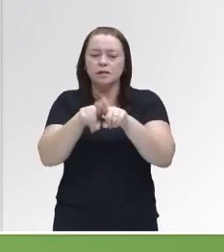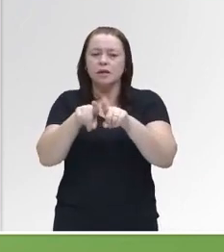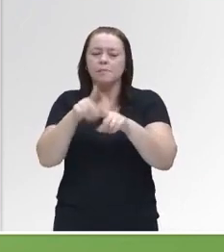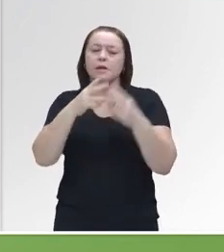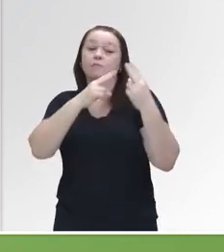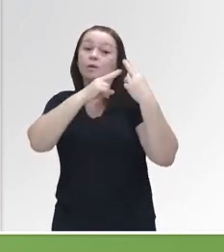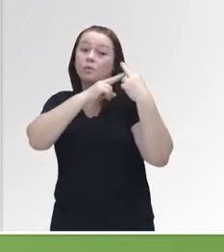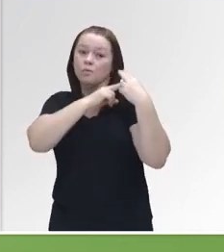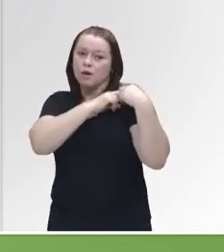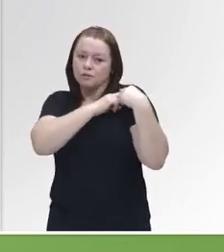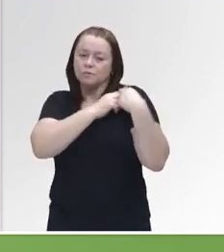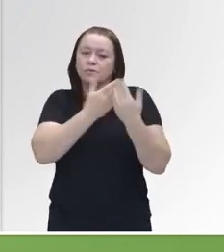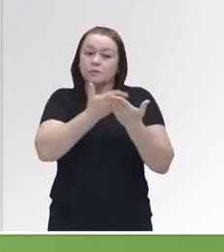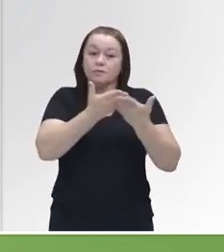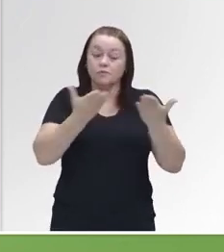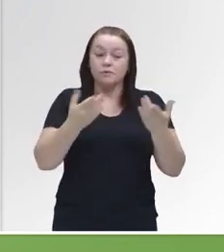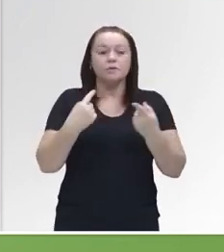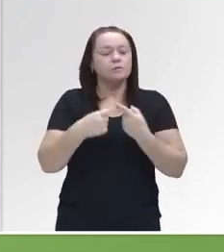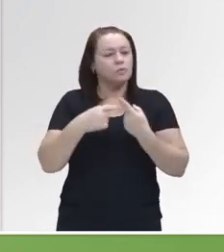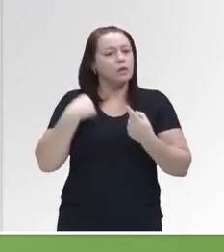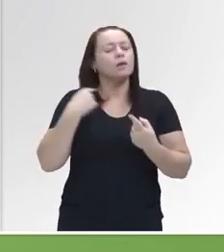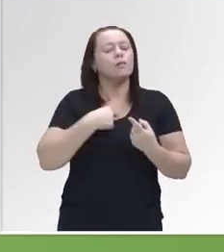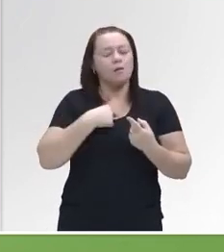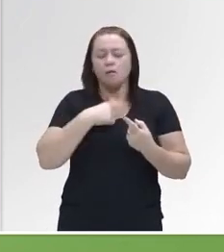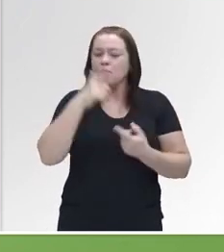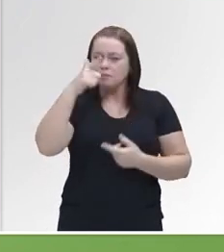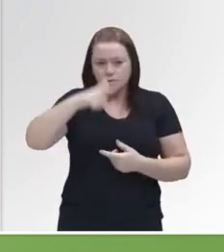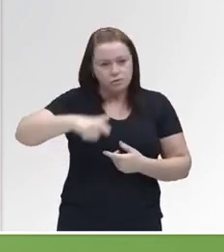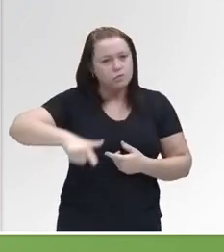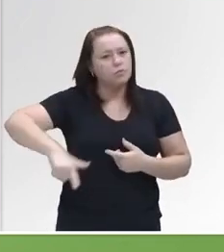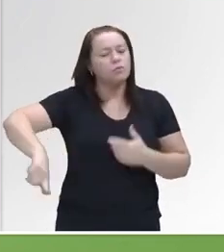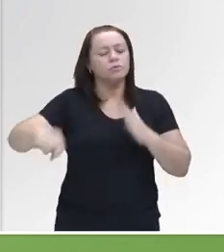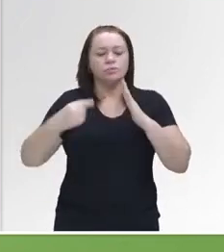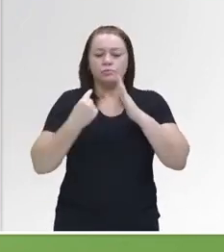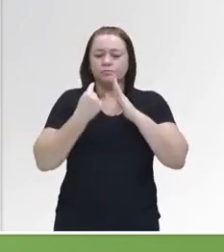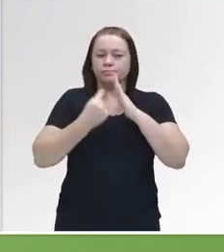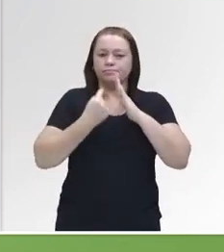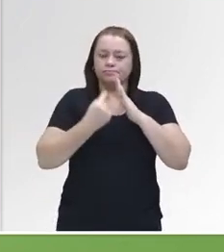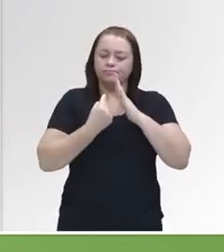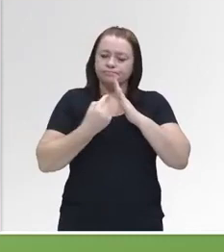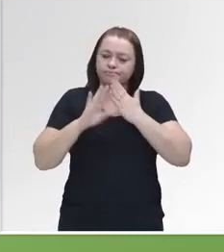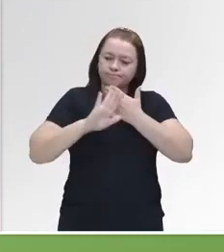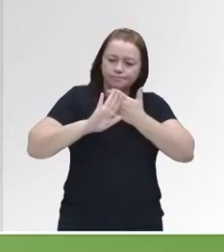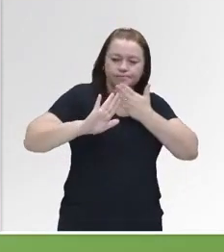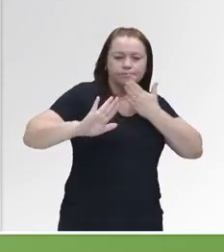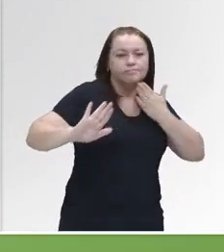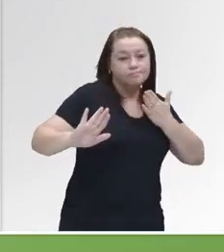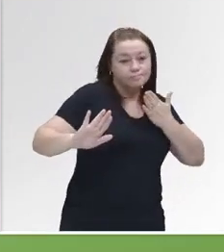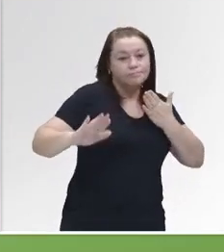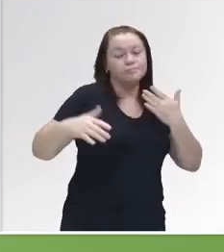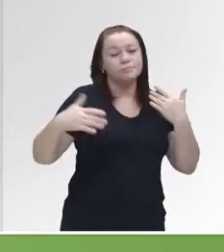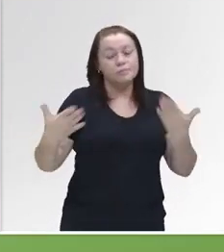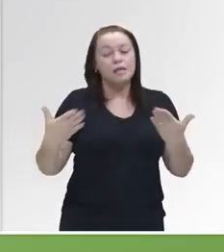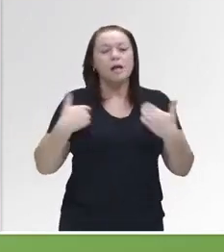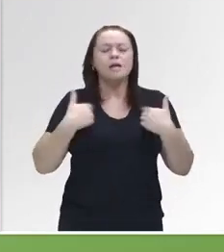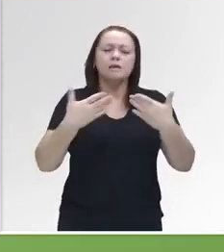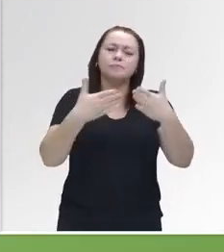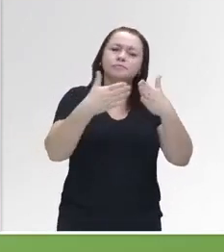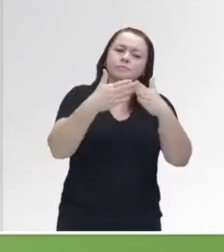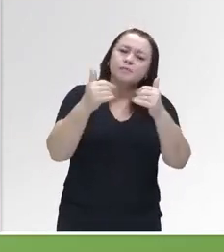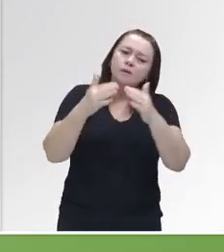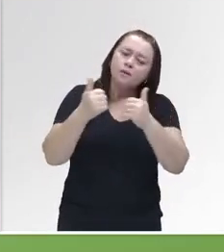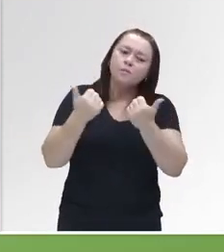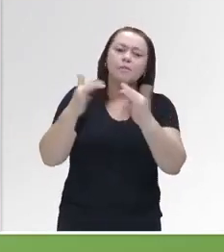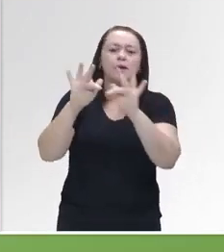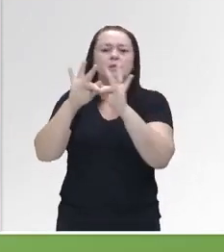ainda estamos nesse distanciamento, né? Nesse isolamento. E aí eu peço aos